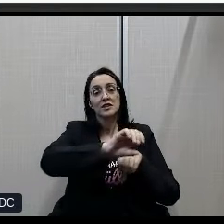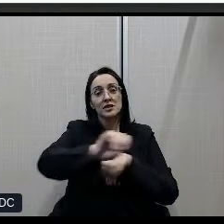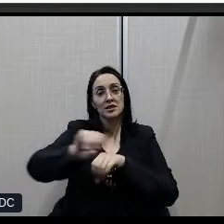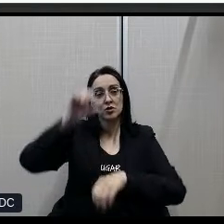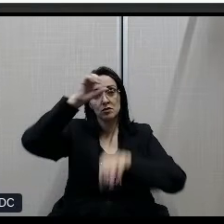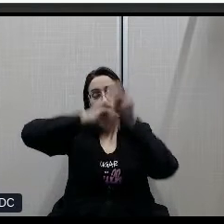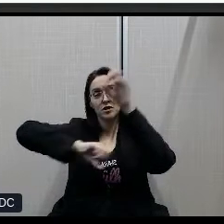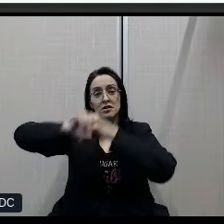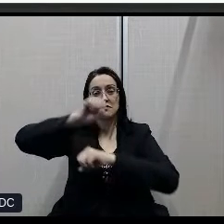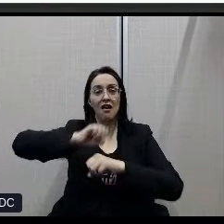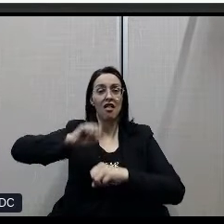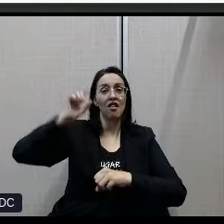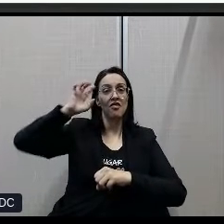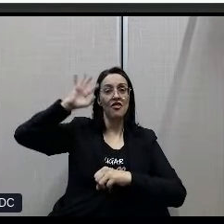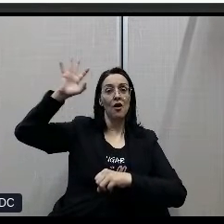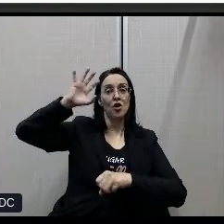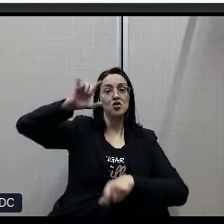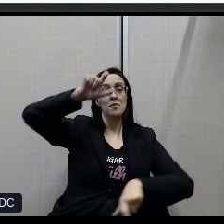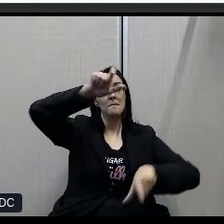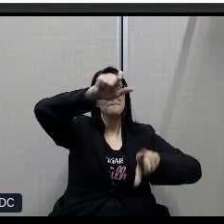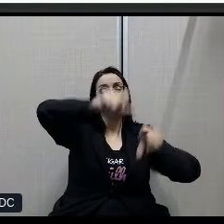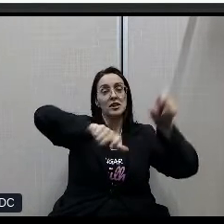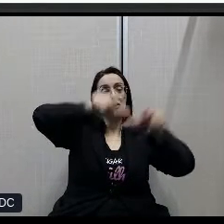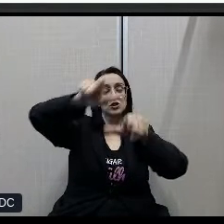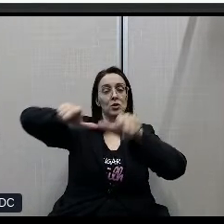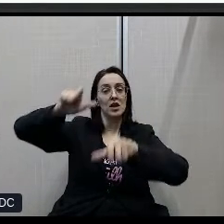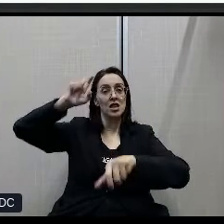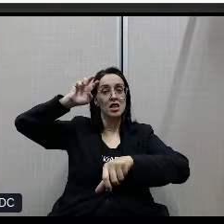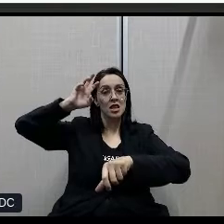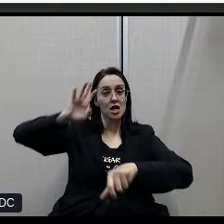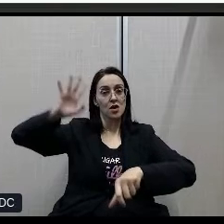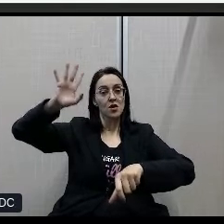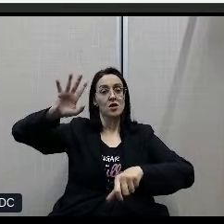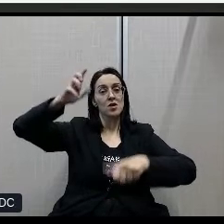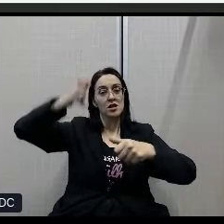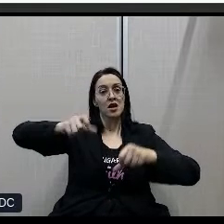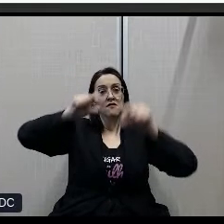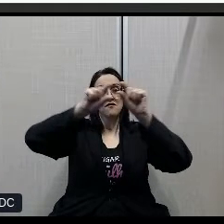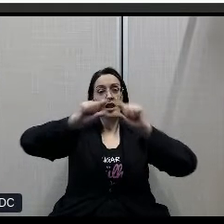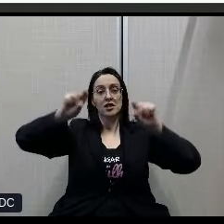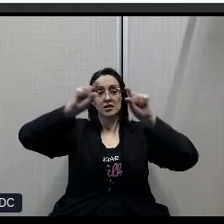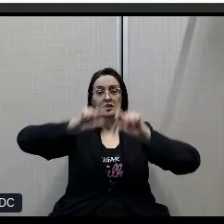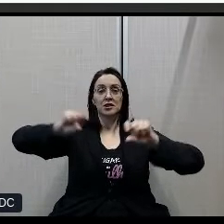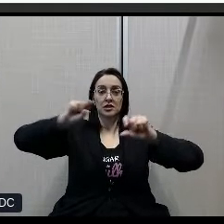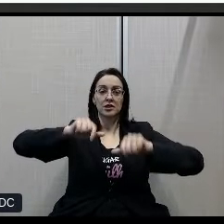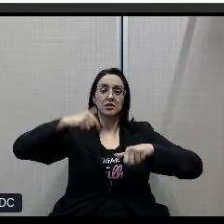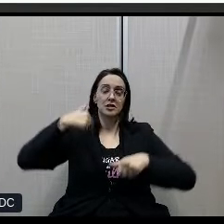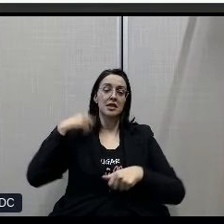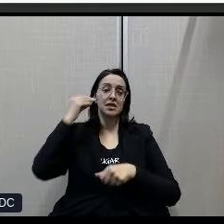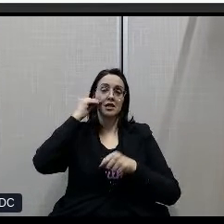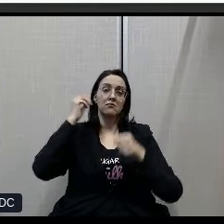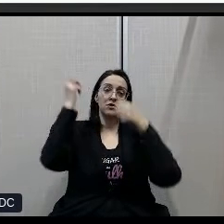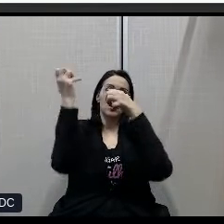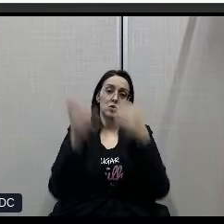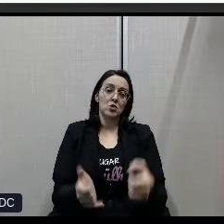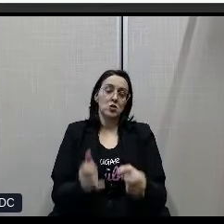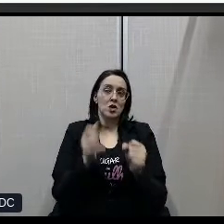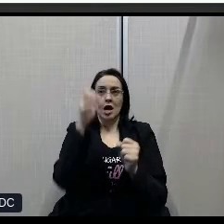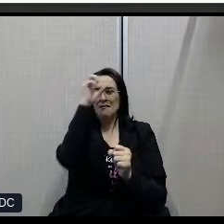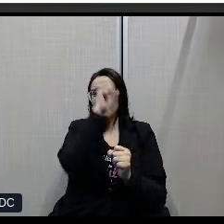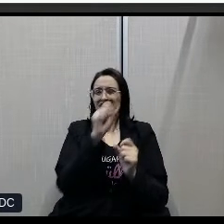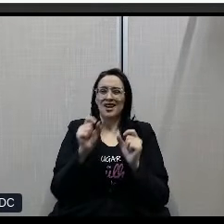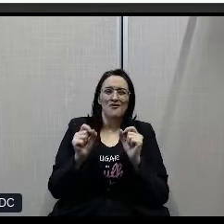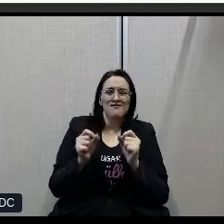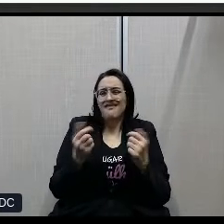ensino-aprendizagem, vários teóricos tentaram traçar diversas frases em um tweet para tentar explicar o que